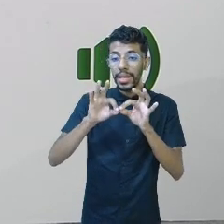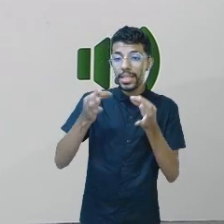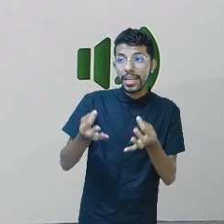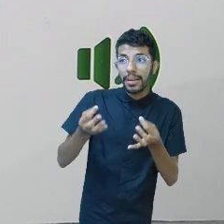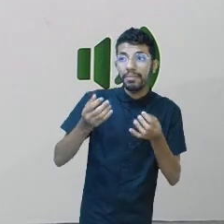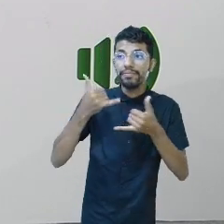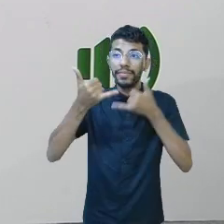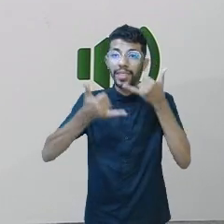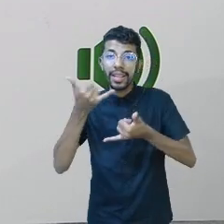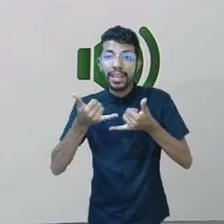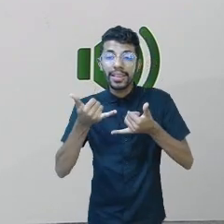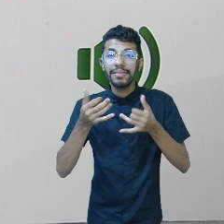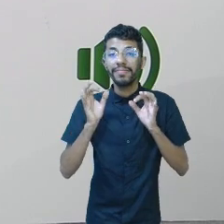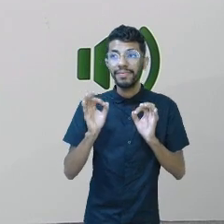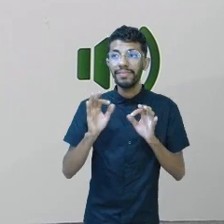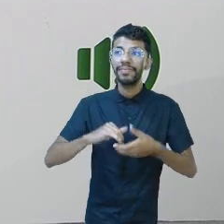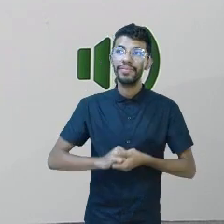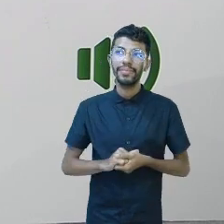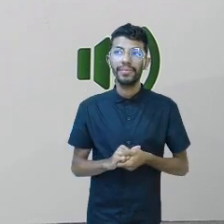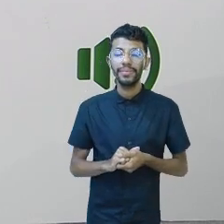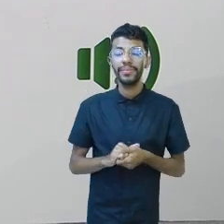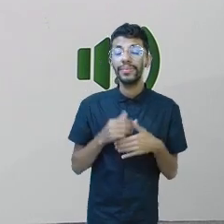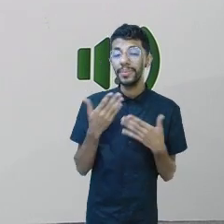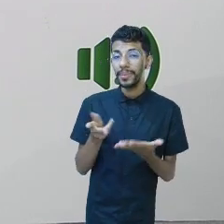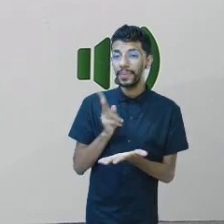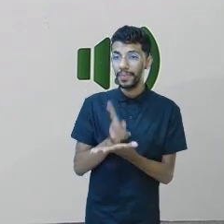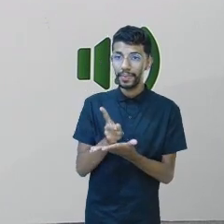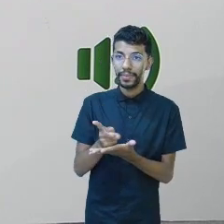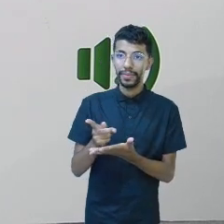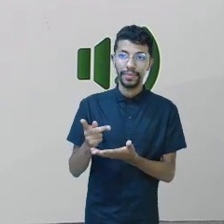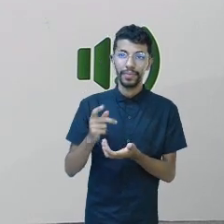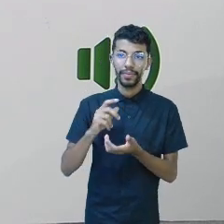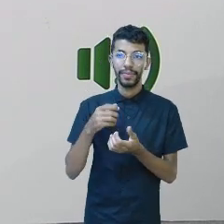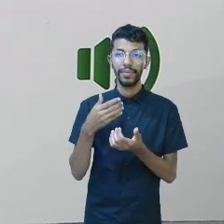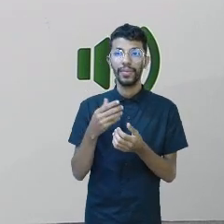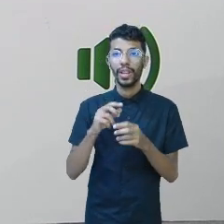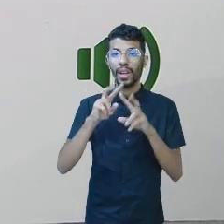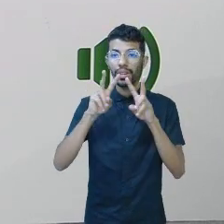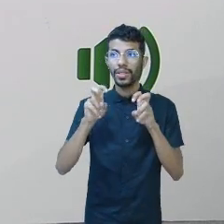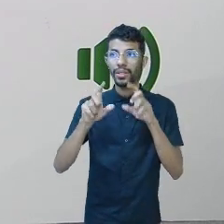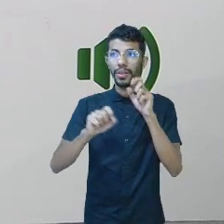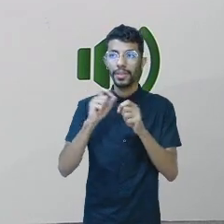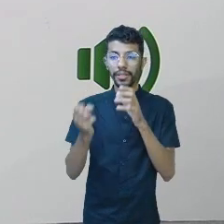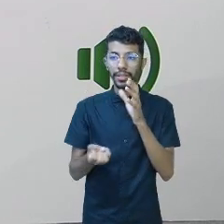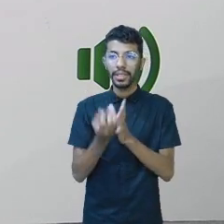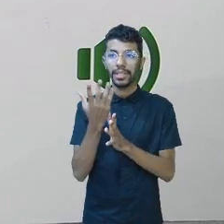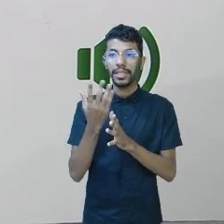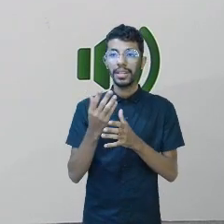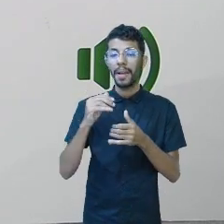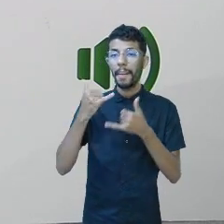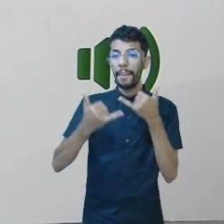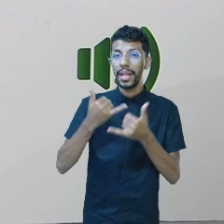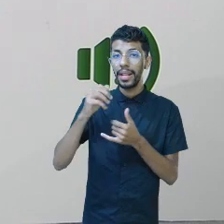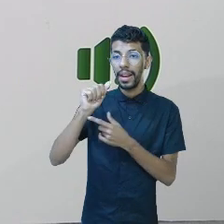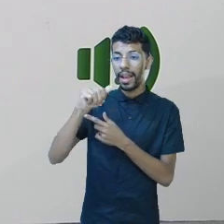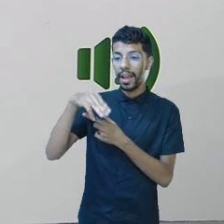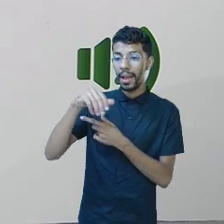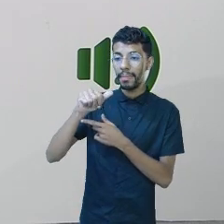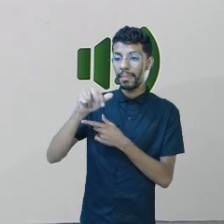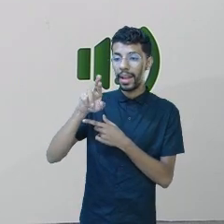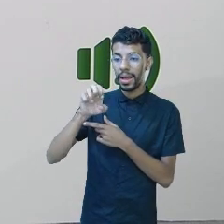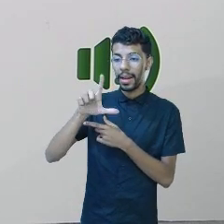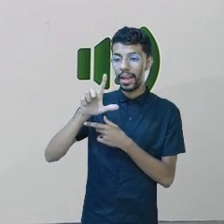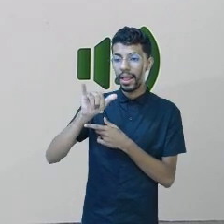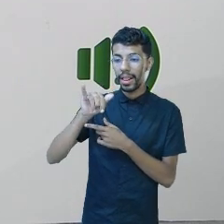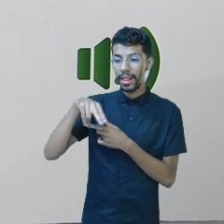divertir. Então, continuando falando sobre a origem da brincadeira amarelinha agora, né, que a gente também